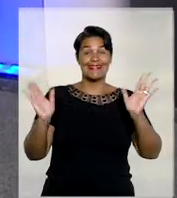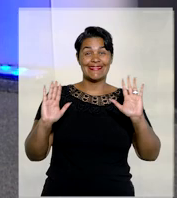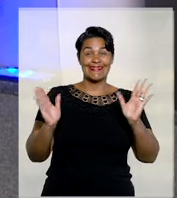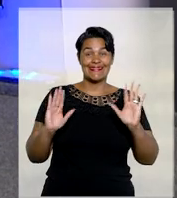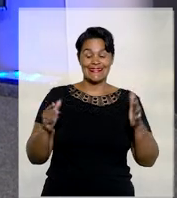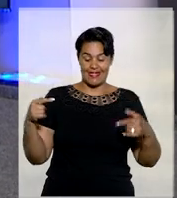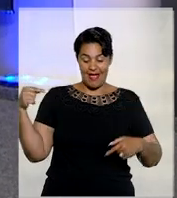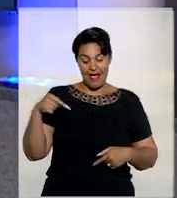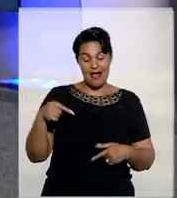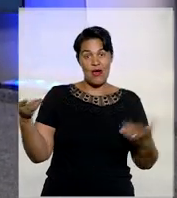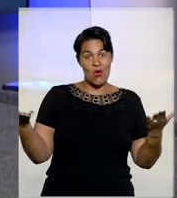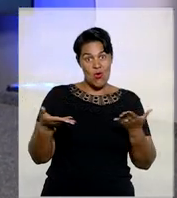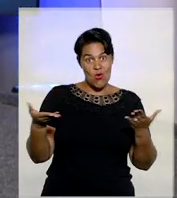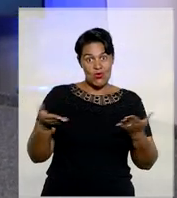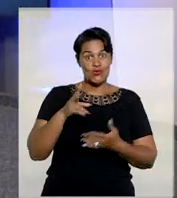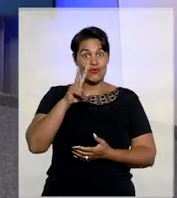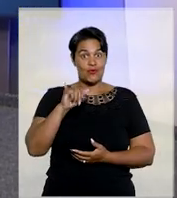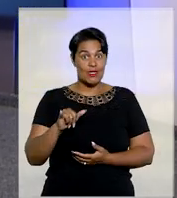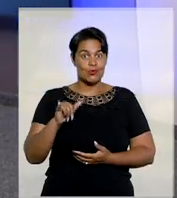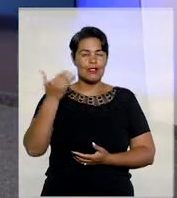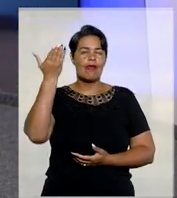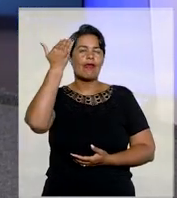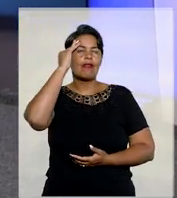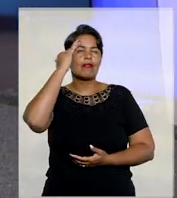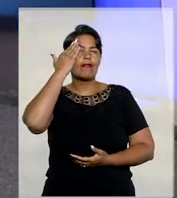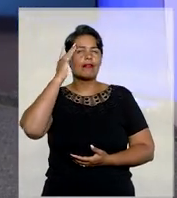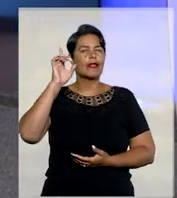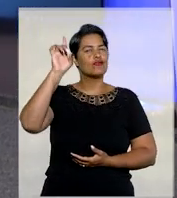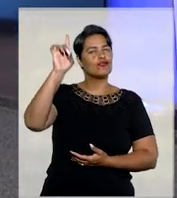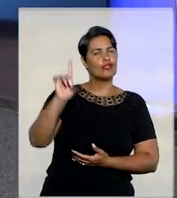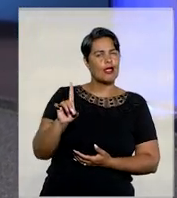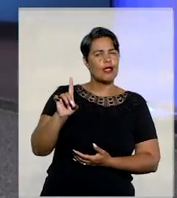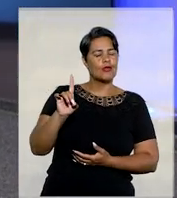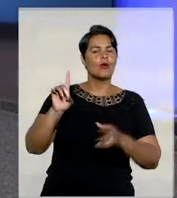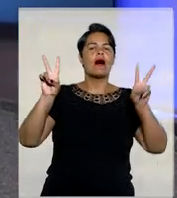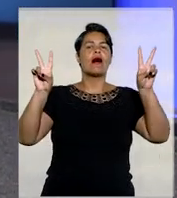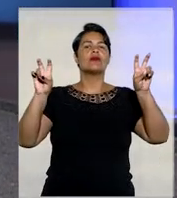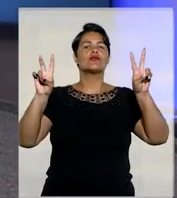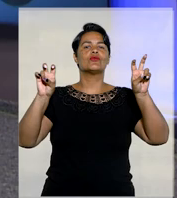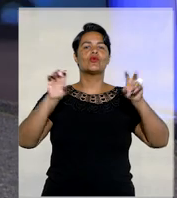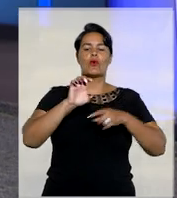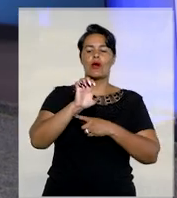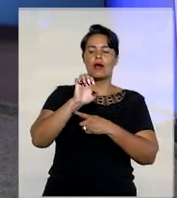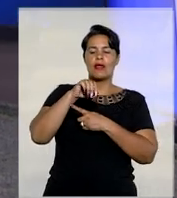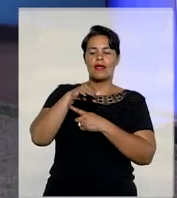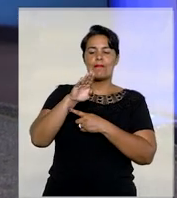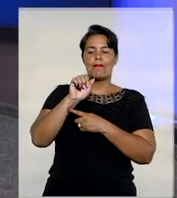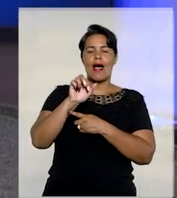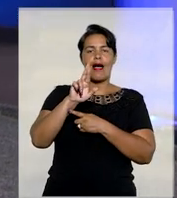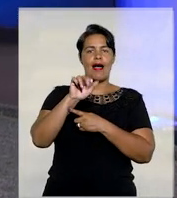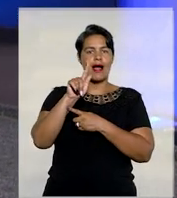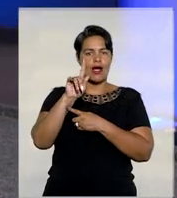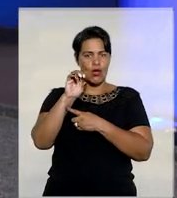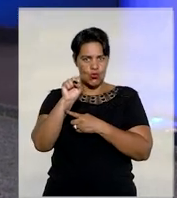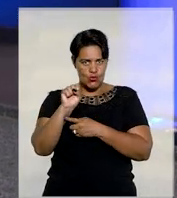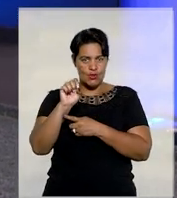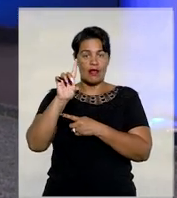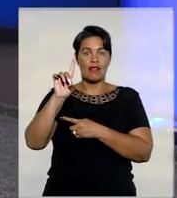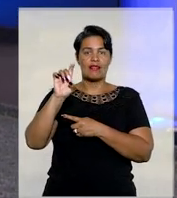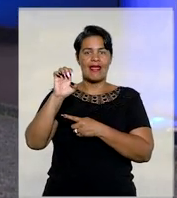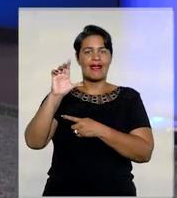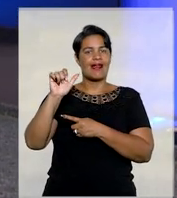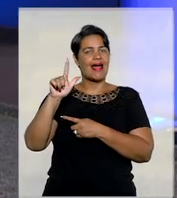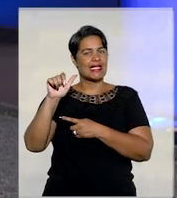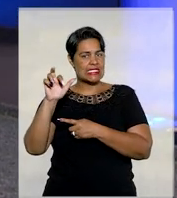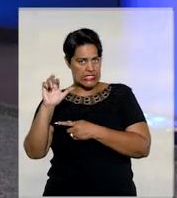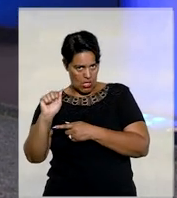Olá, pessoal. Neste programa, você vai entender direito sobre embargos de declaração, cuja regulação está no Código de Processo